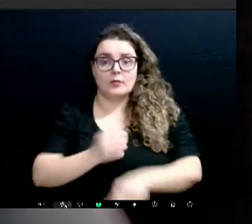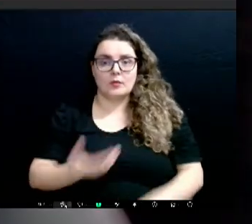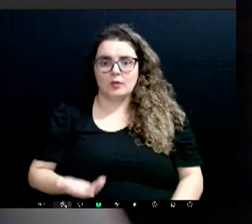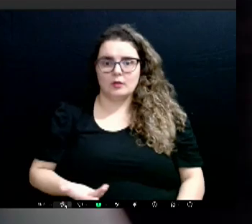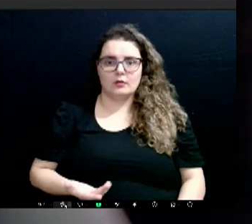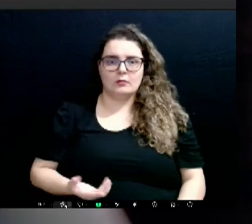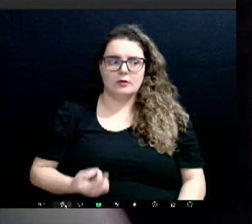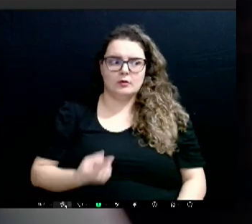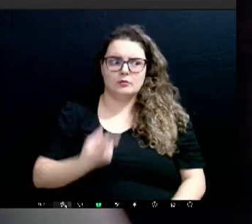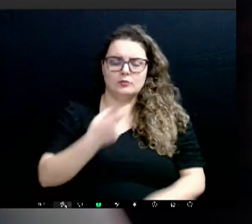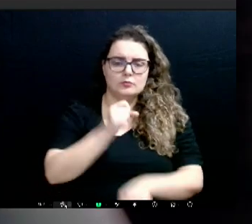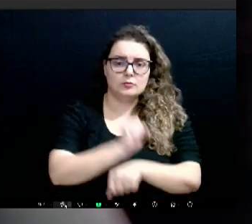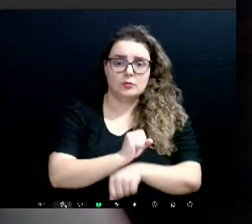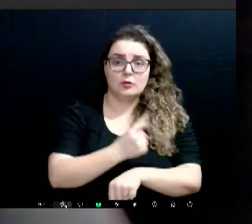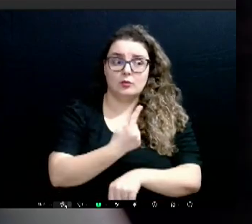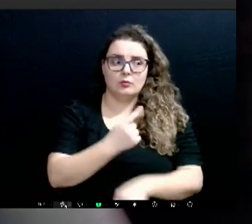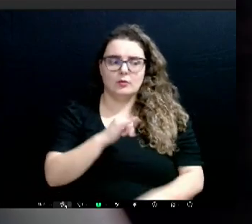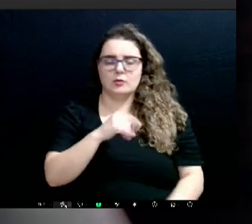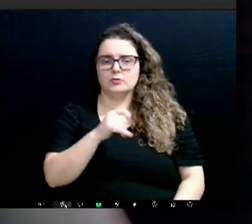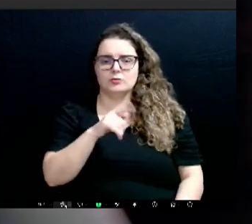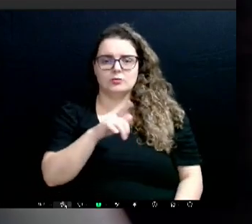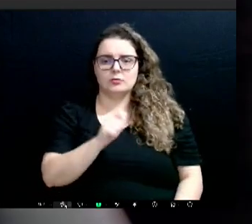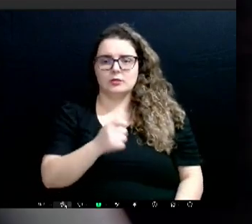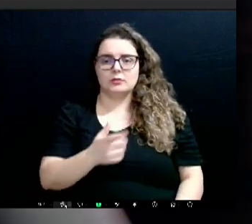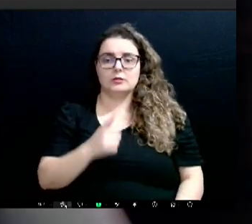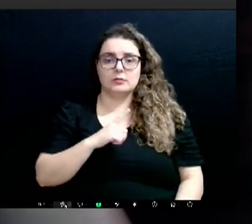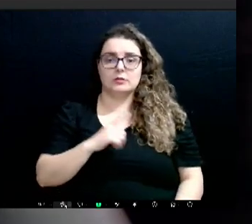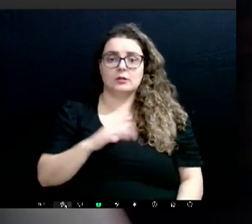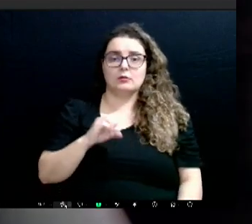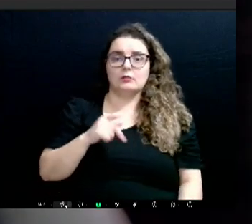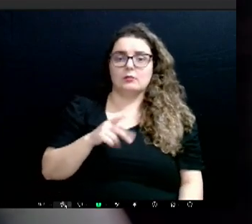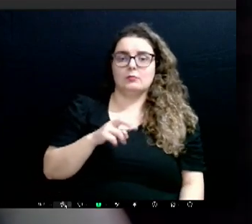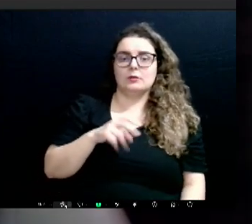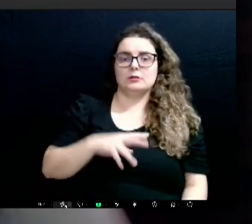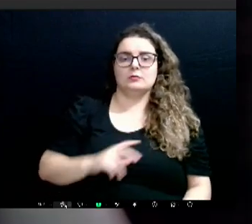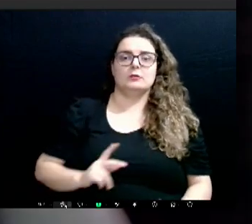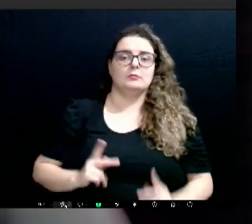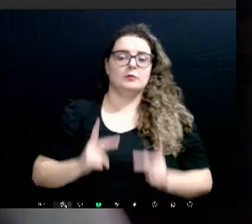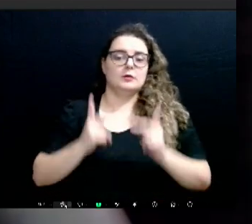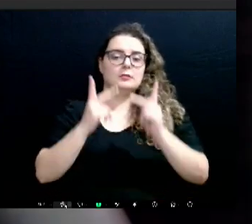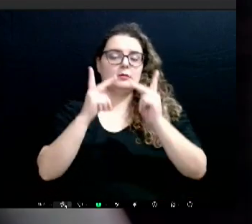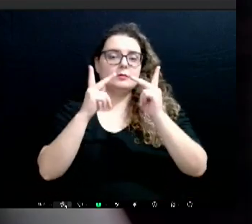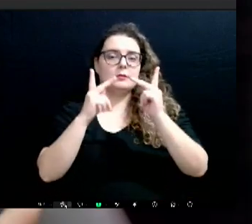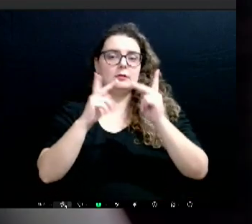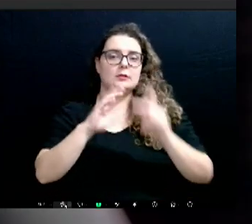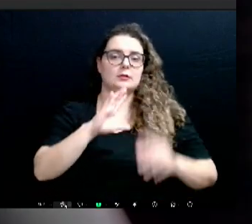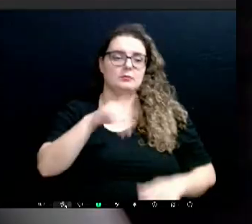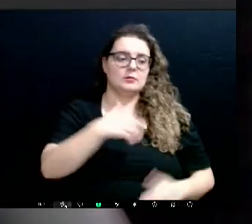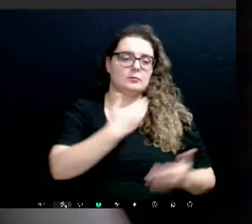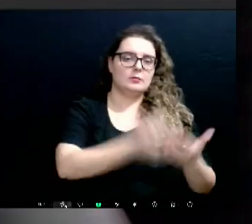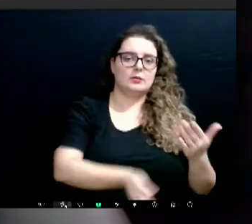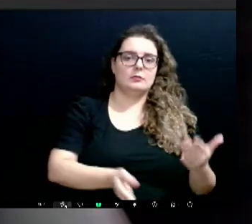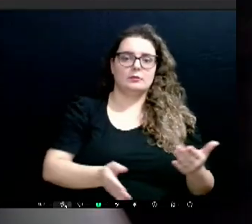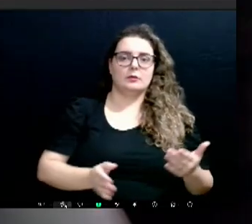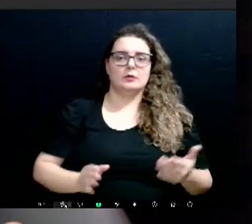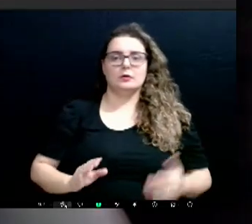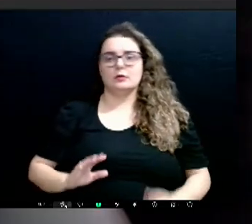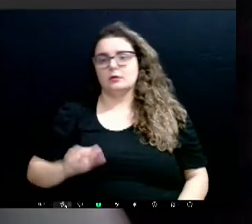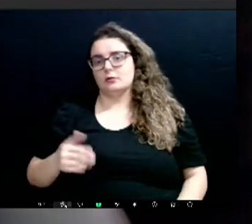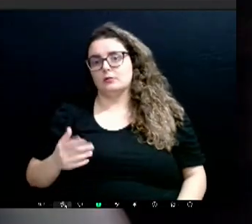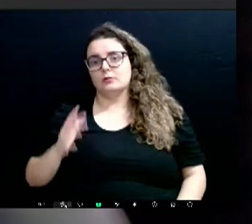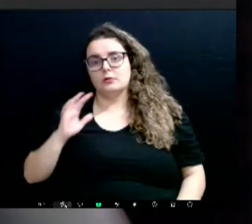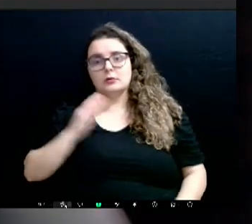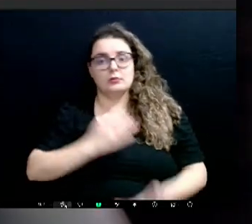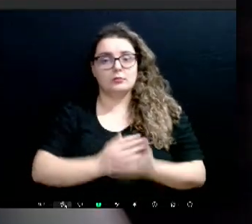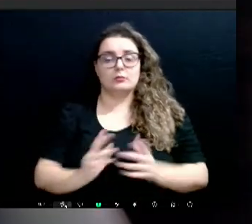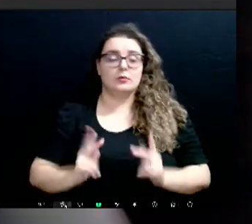uma jogada. E tem a compensação porque eu ganho, e de repente eu perco tudo. Mas quando eu começo a ganhar, eu acho que eu vou ganhar muito. E aí depois